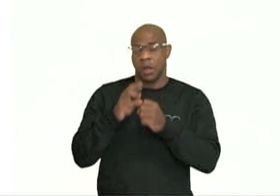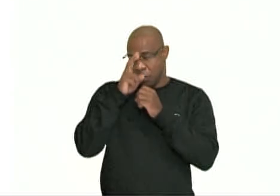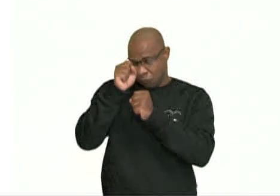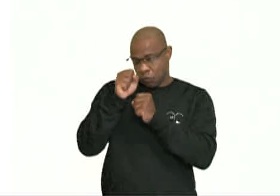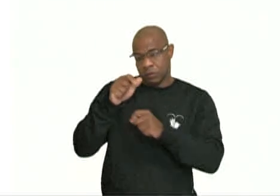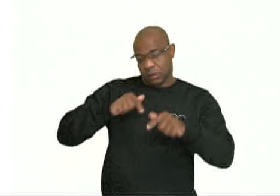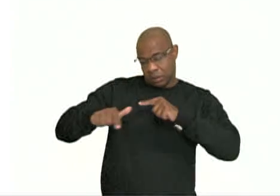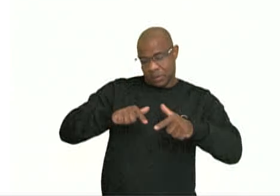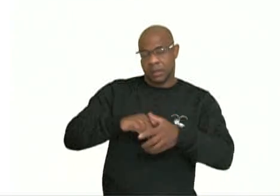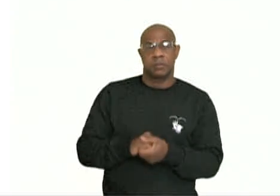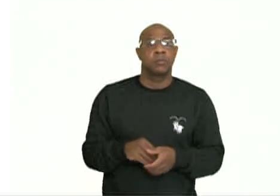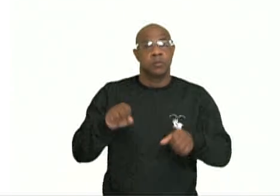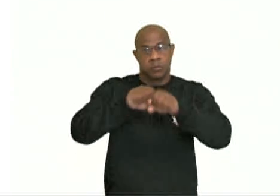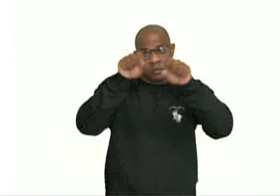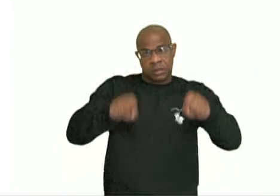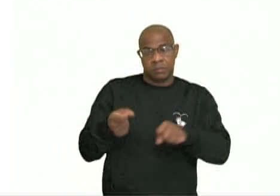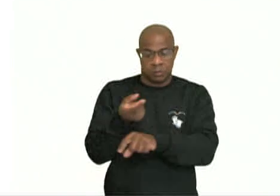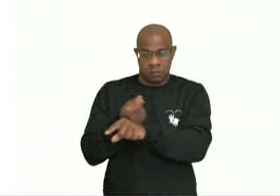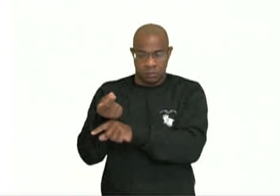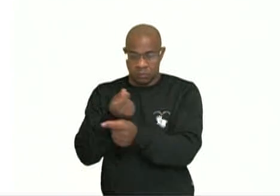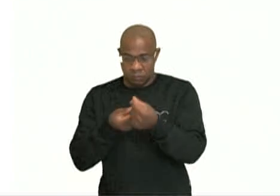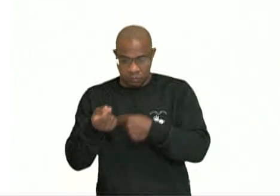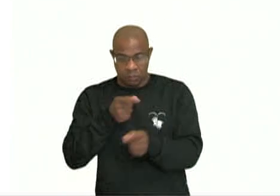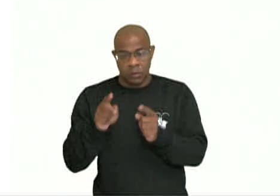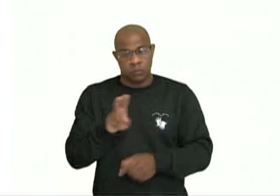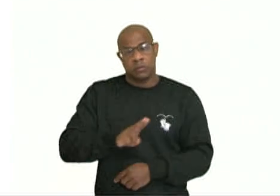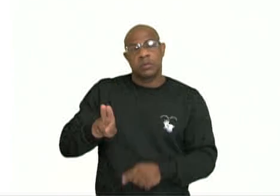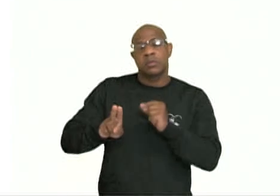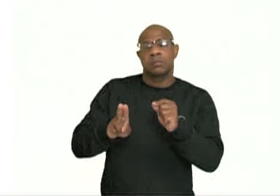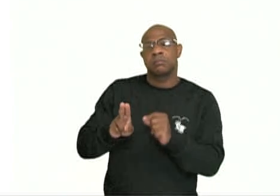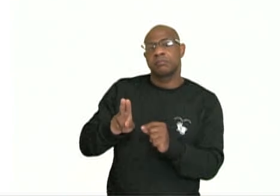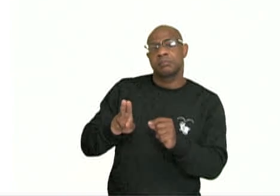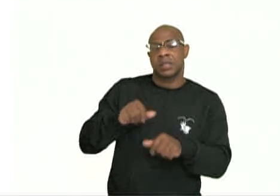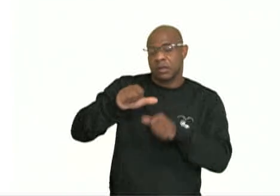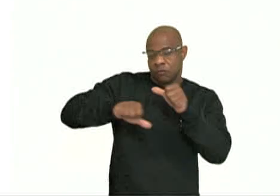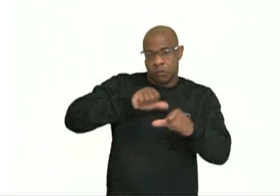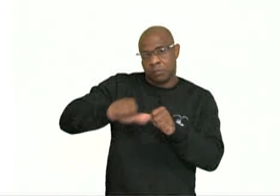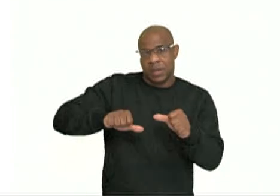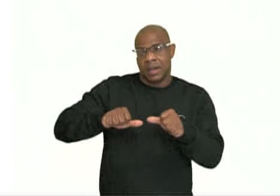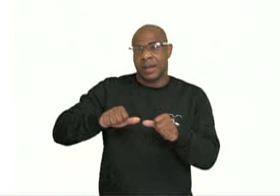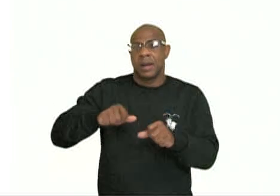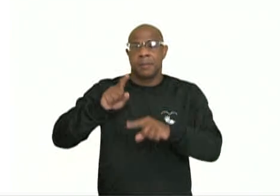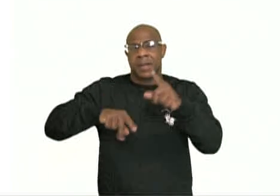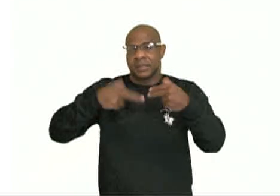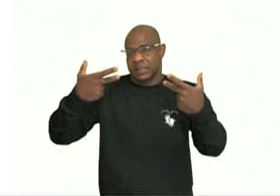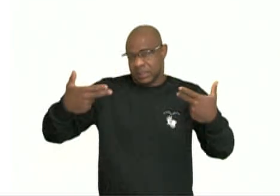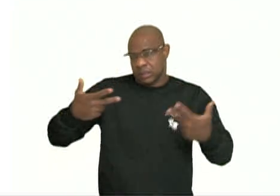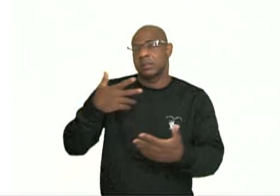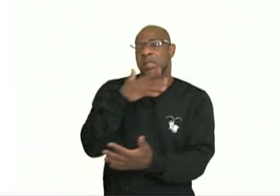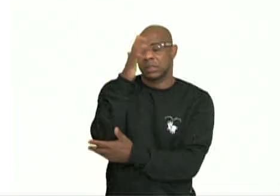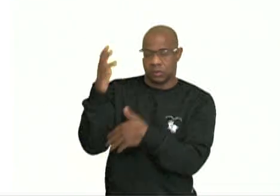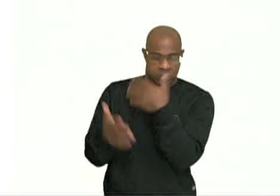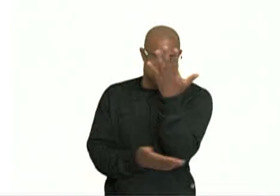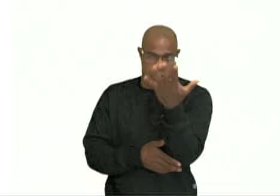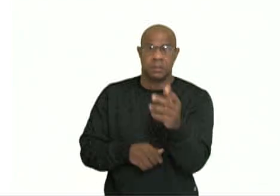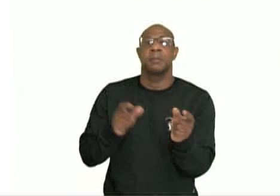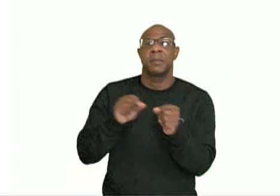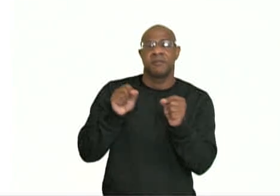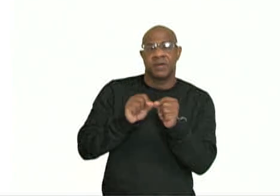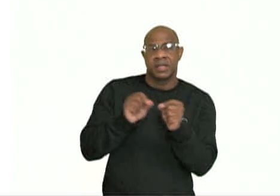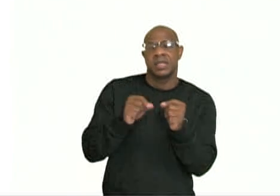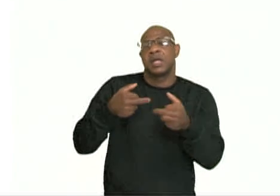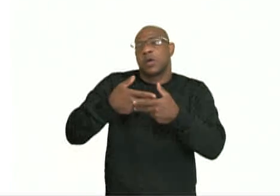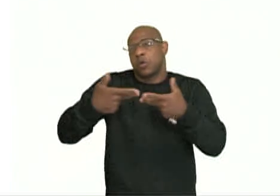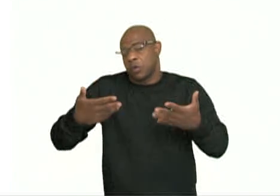sistema capitalista, ela é utilizada para transformar elementos da natureza em matéria bruta para a fabricação de